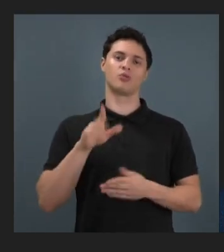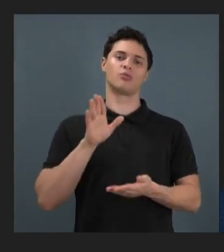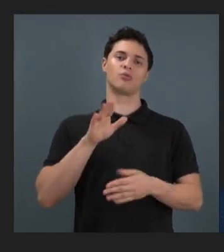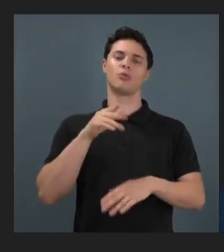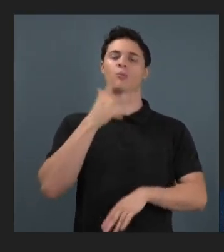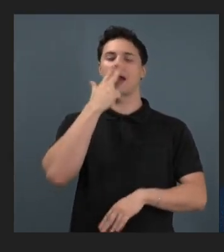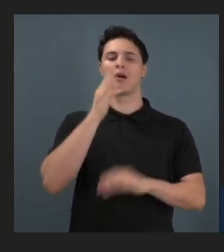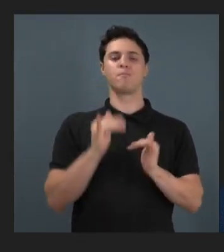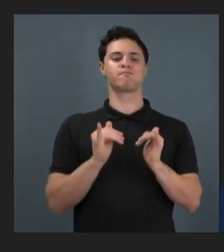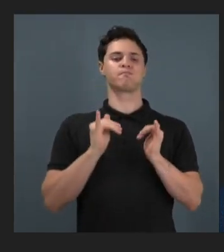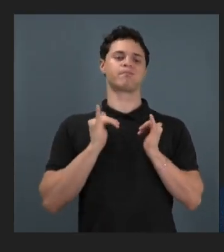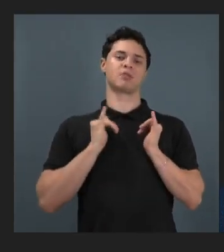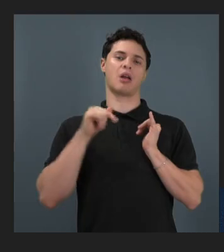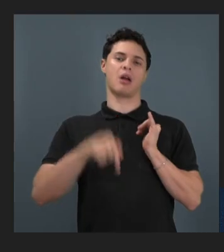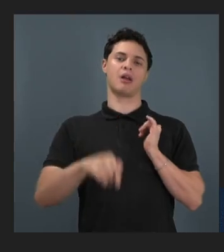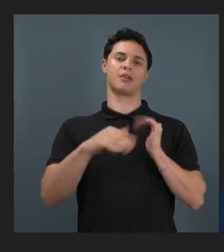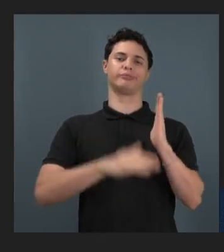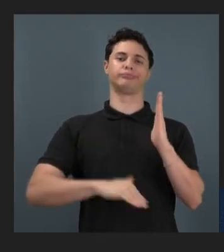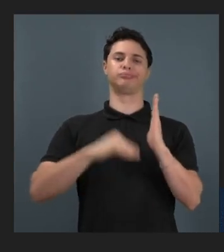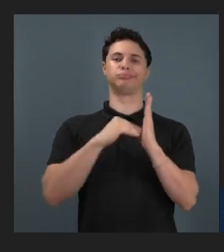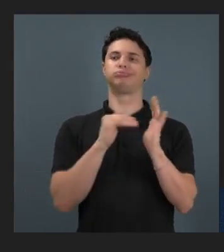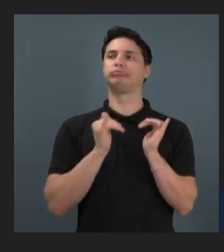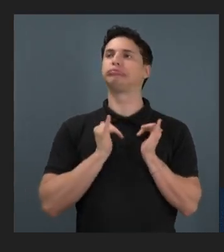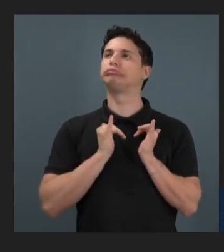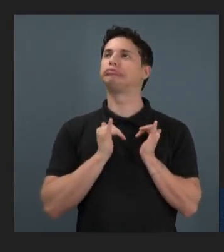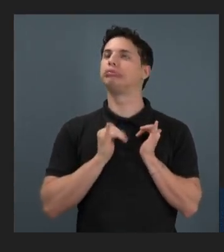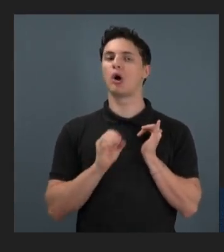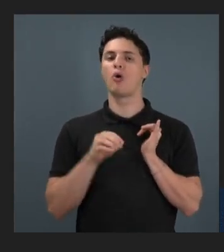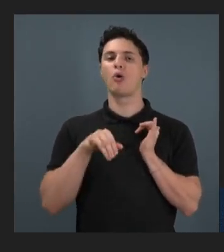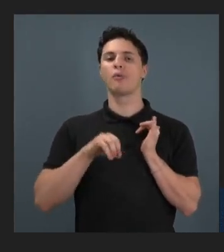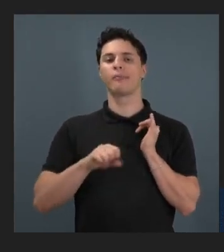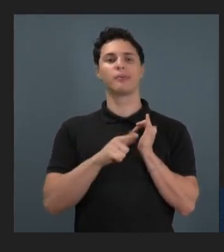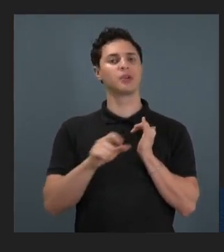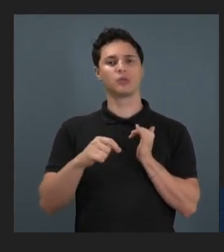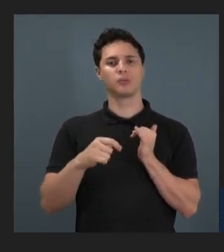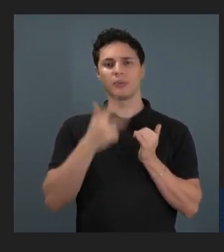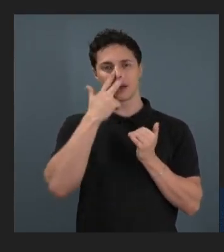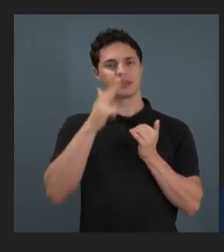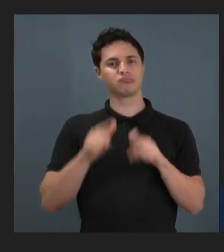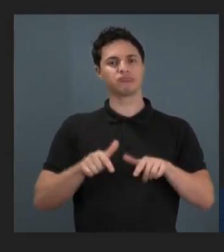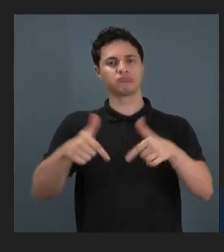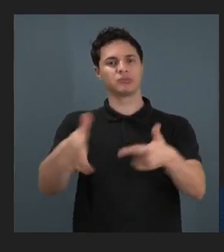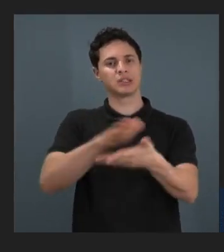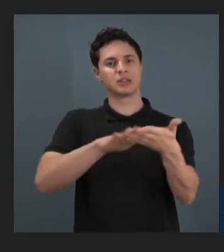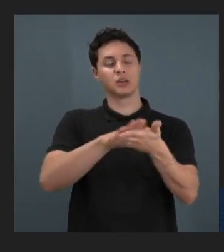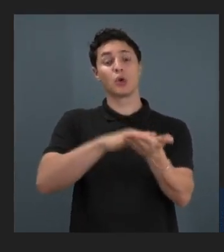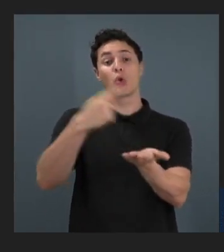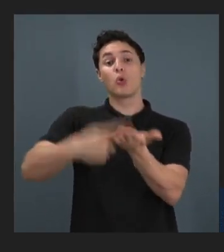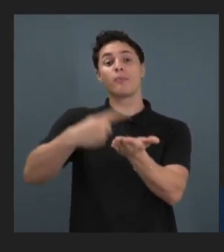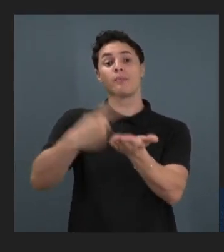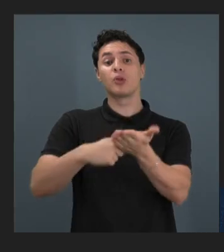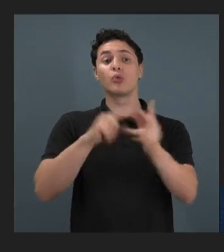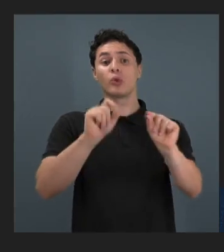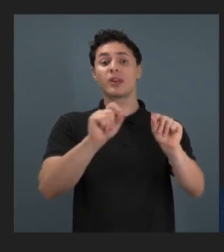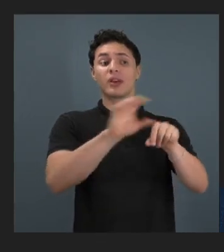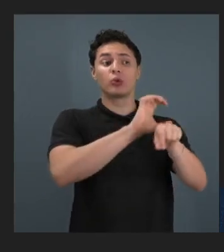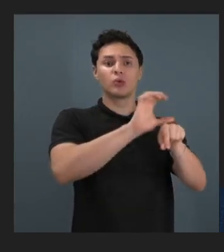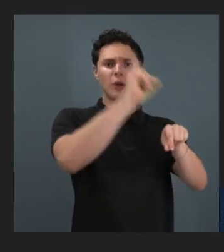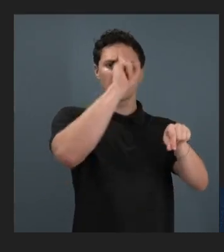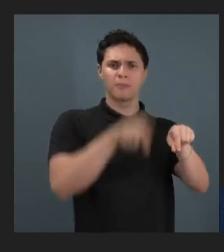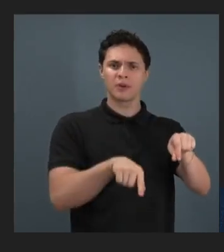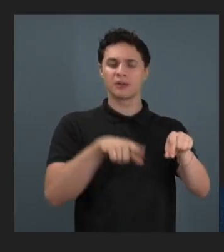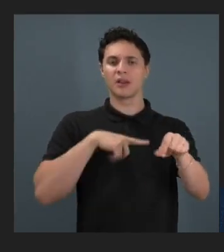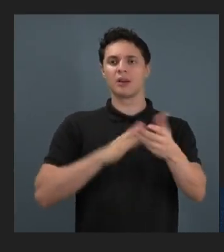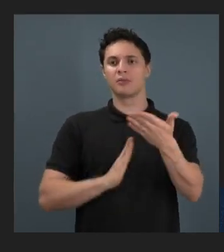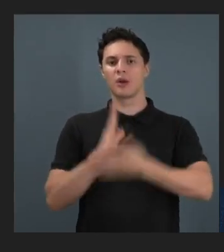covarde dessa nossa casa, que não cumpre o seu dever constitucional, admitindo o primeiro processo de